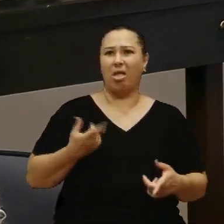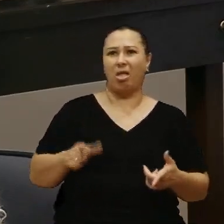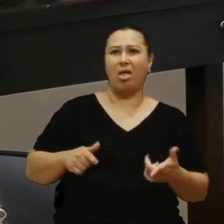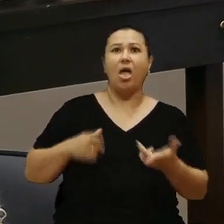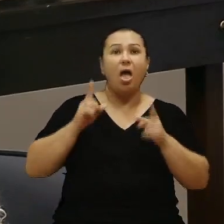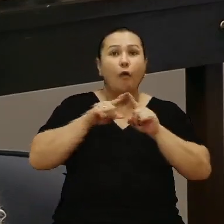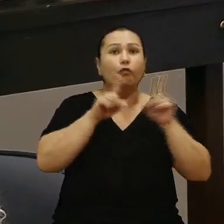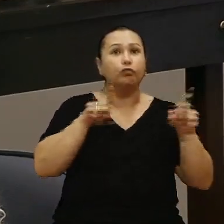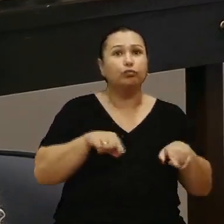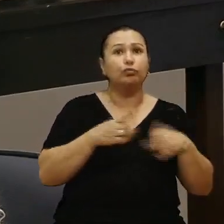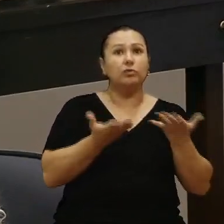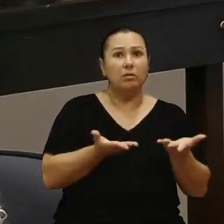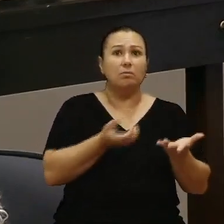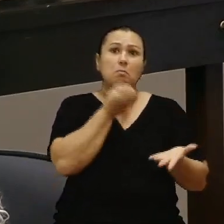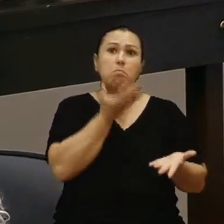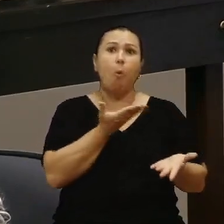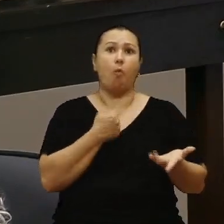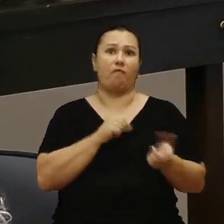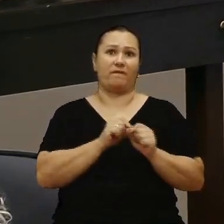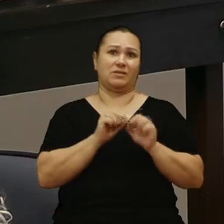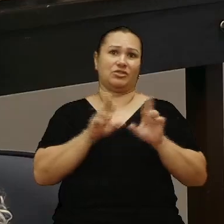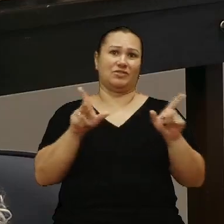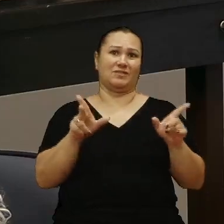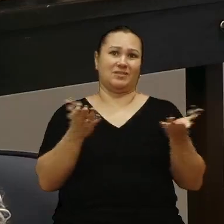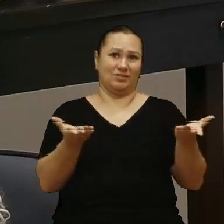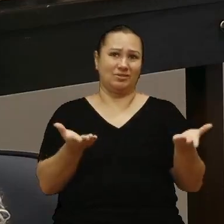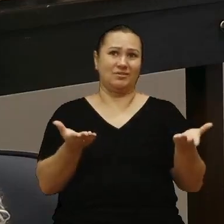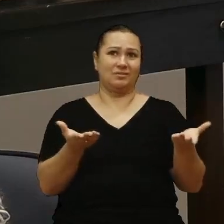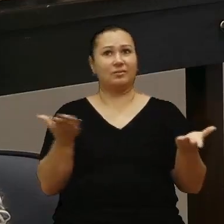funcionário público, o servidor bom que vai fazer a diferença na ponta da lança.